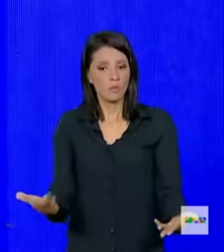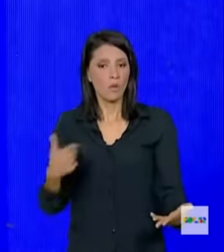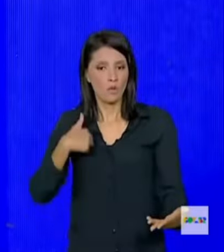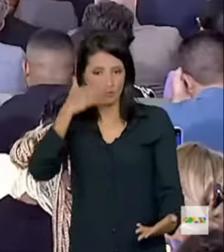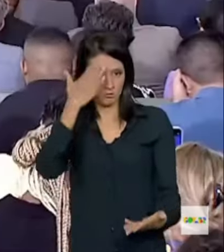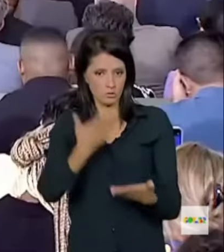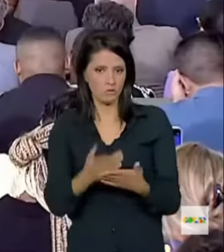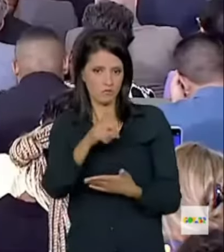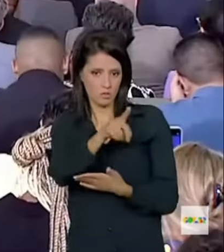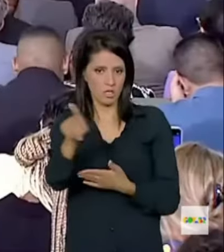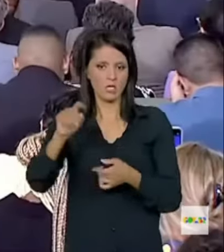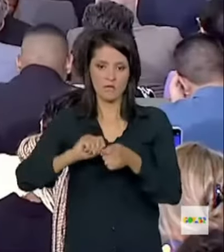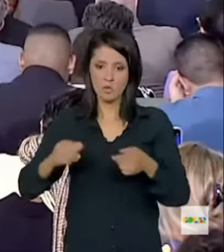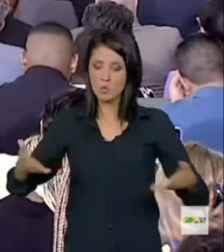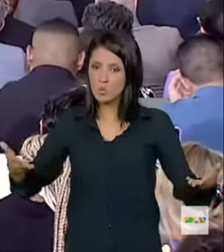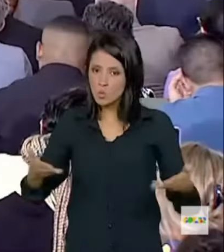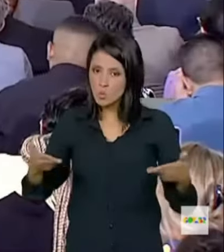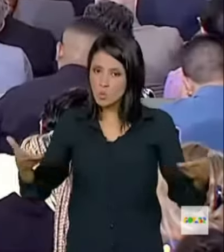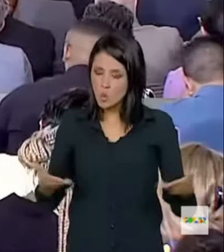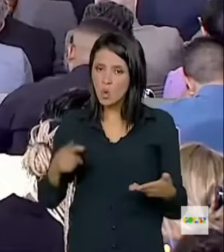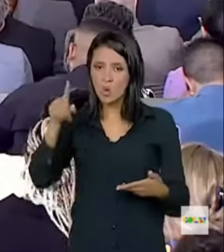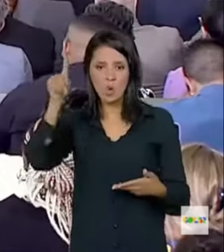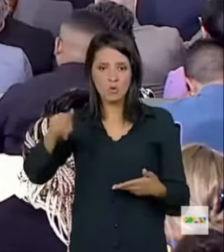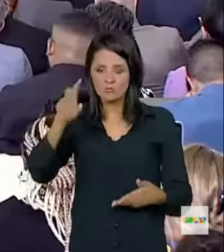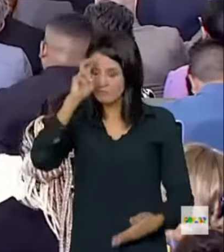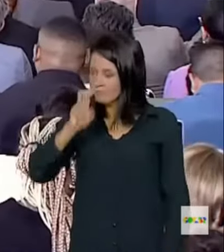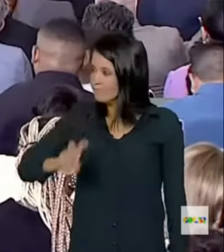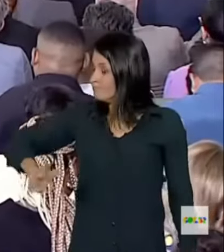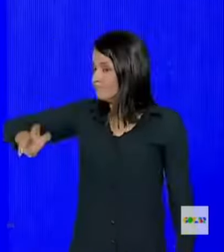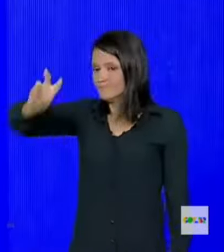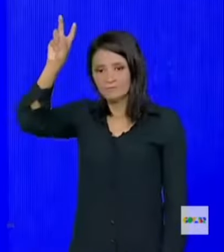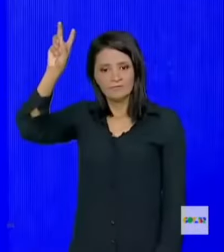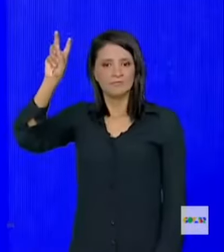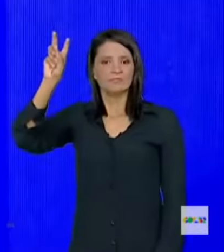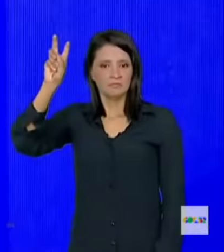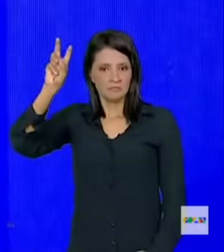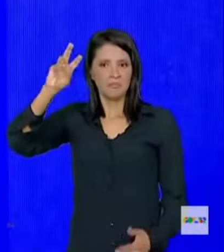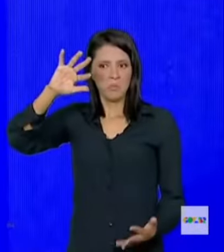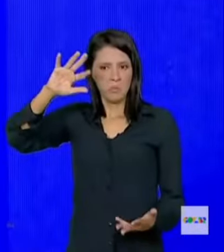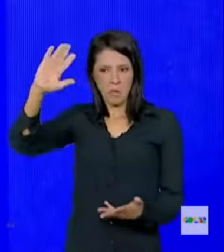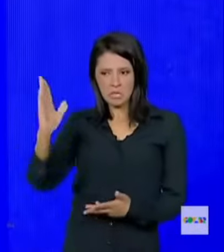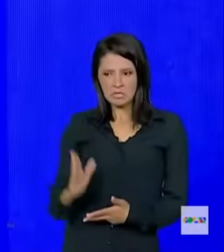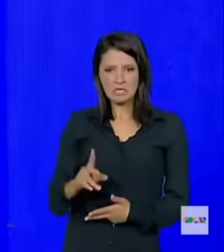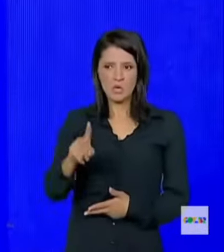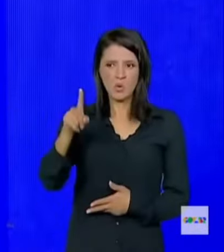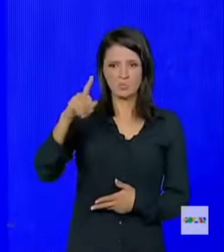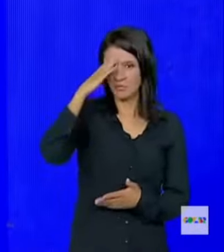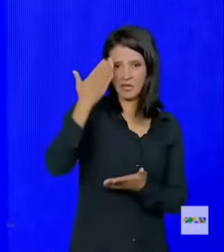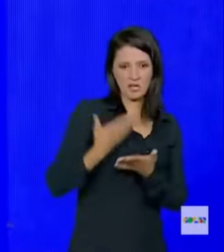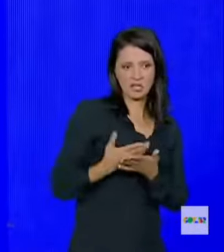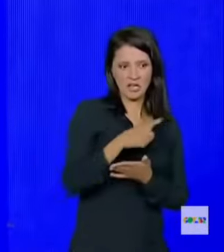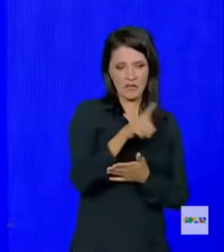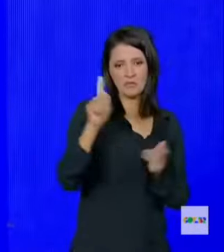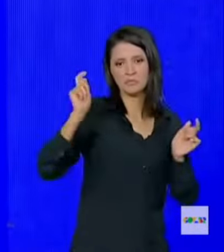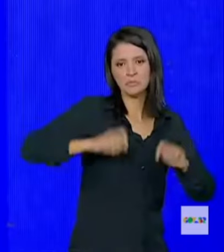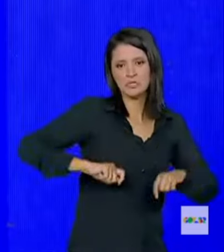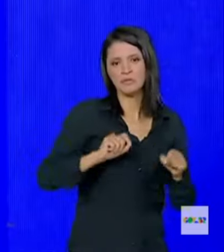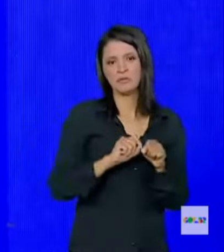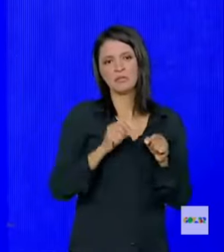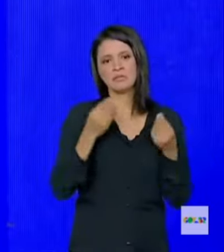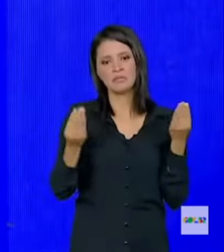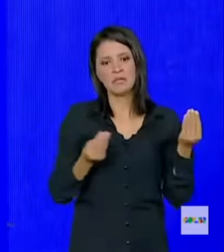acho que vocês fizeram hoje, um banho de inteligência no restante do Brasil, que não acreditava que fosse